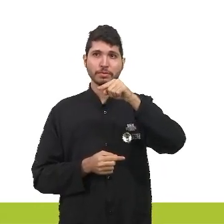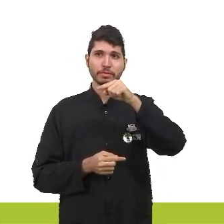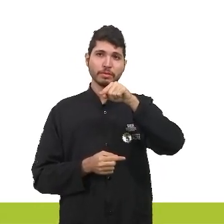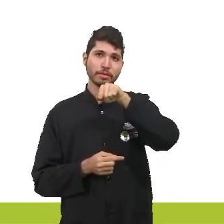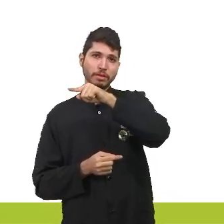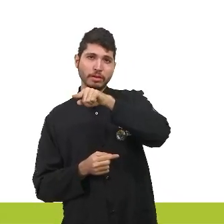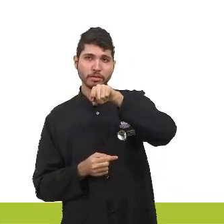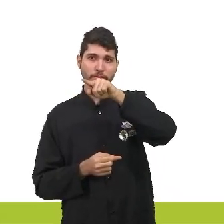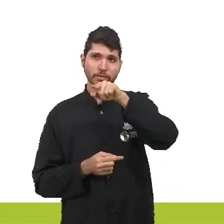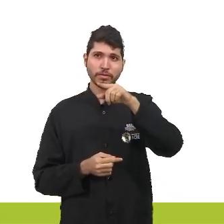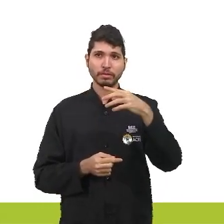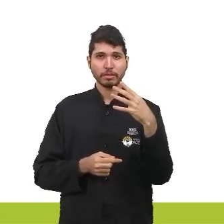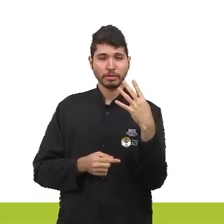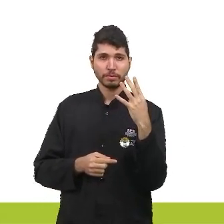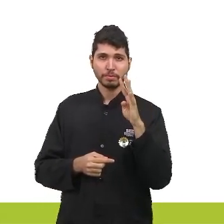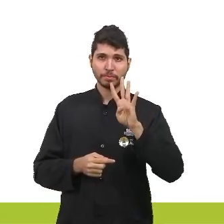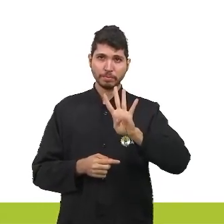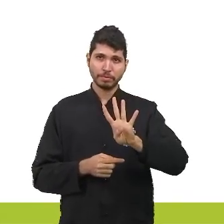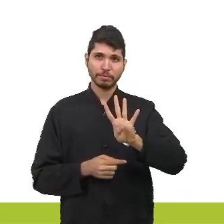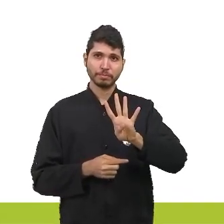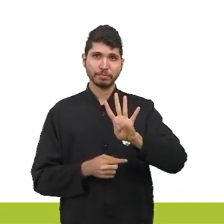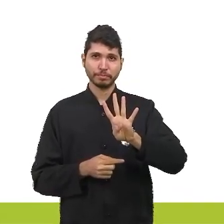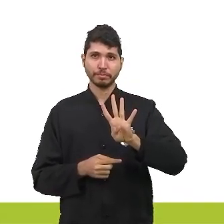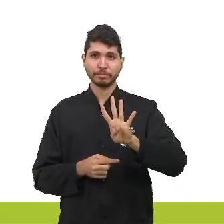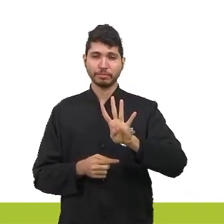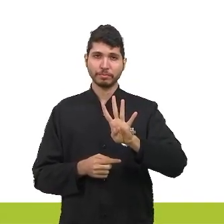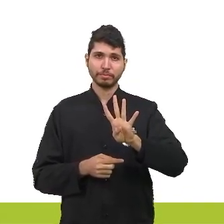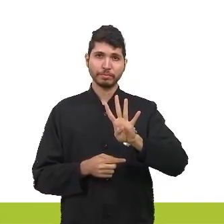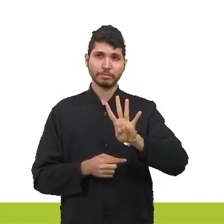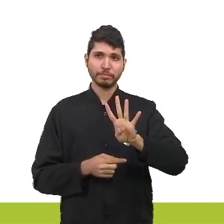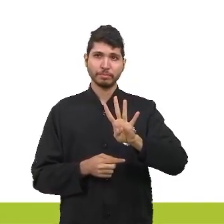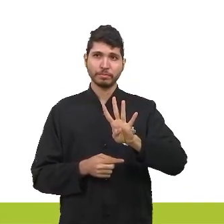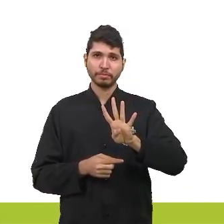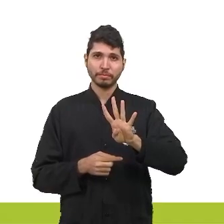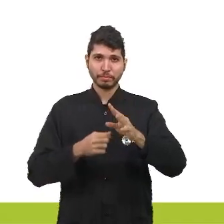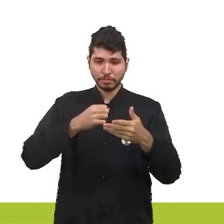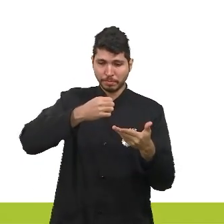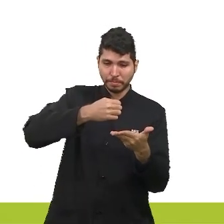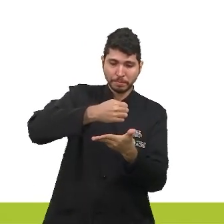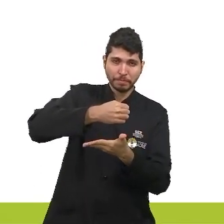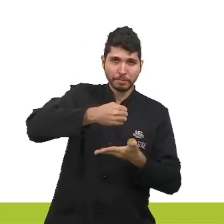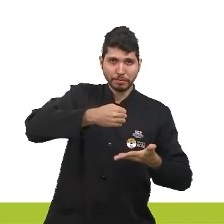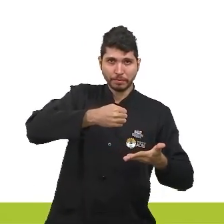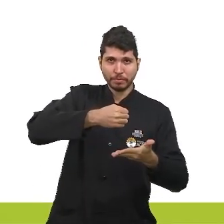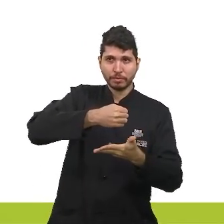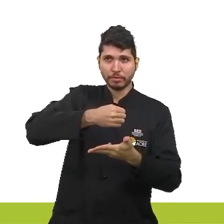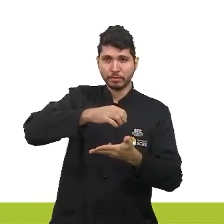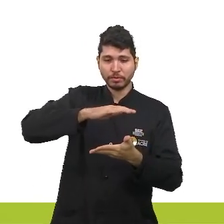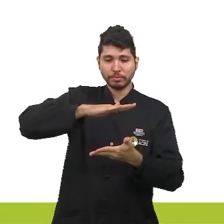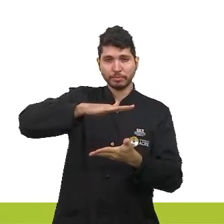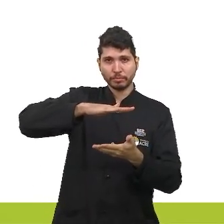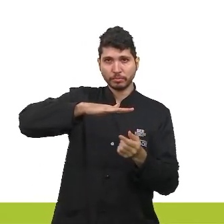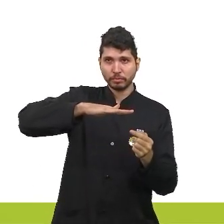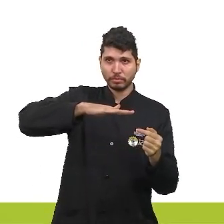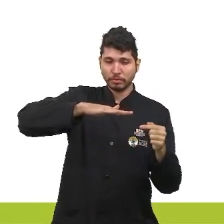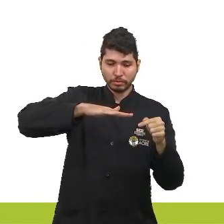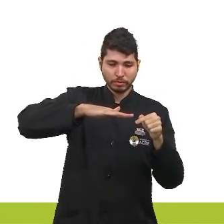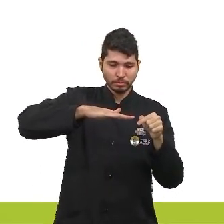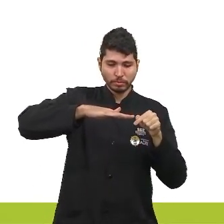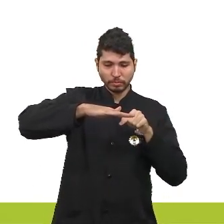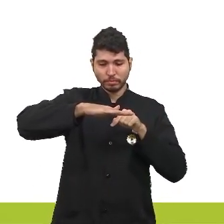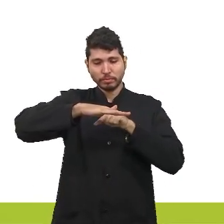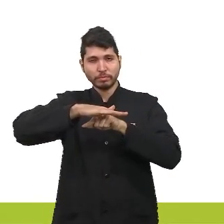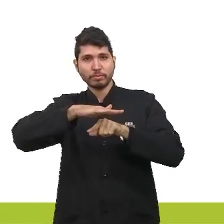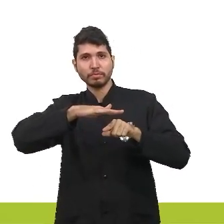2, 4, por exemplo. Então aqui embaixo, deixa eu apagar aqui, para a gente não ficar muito